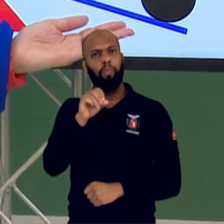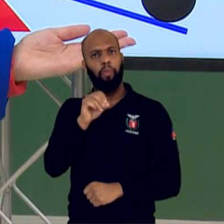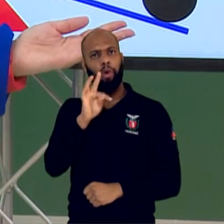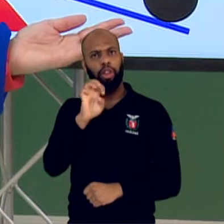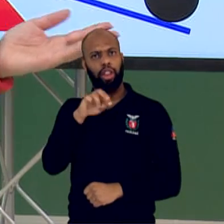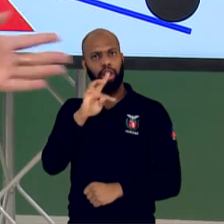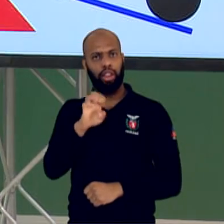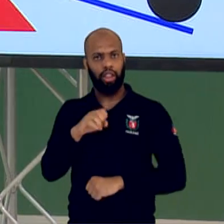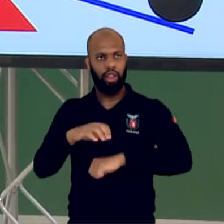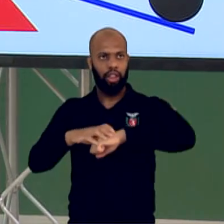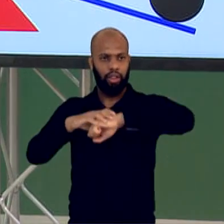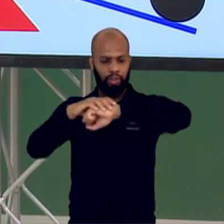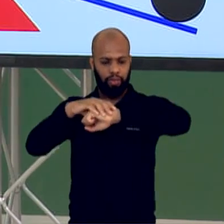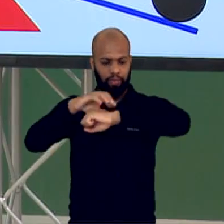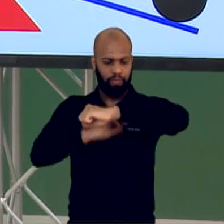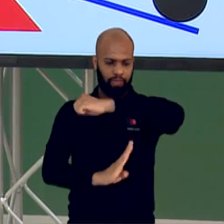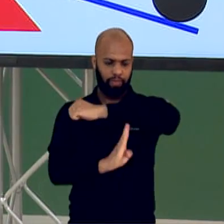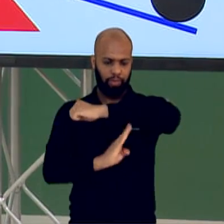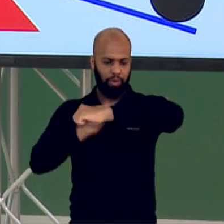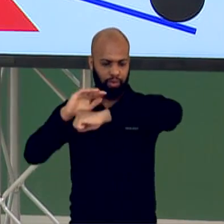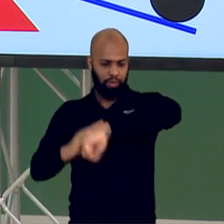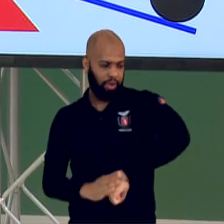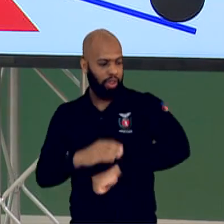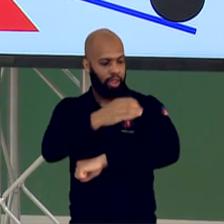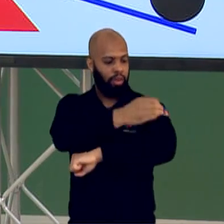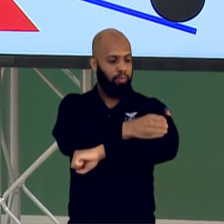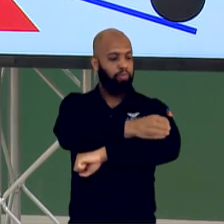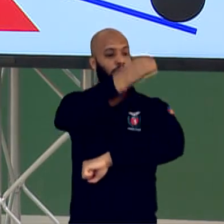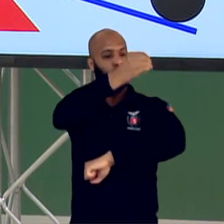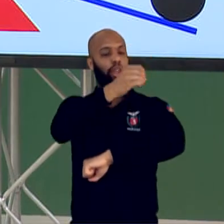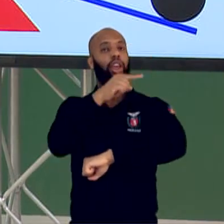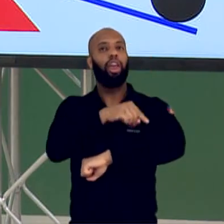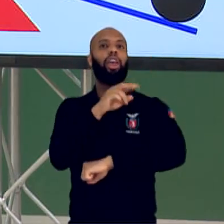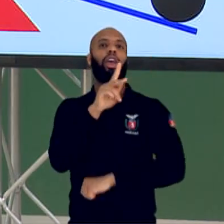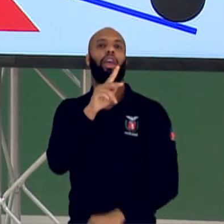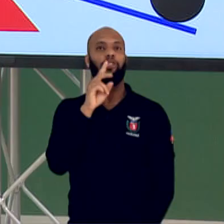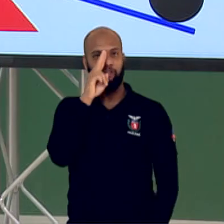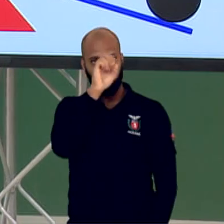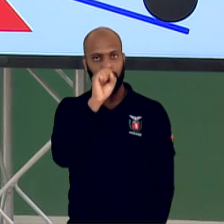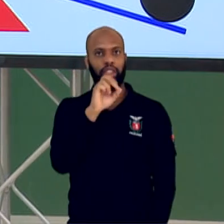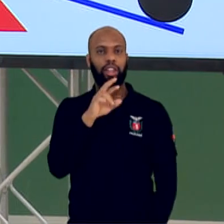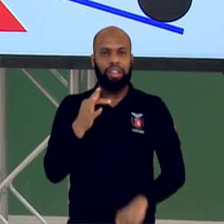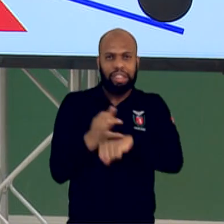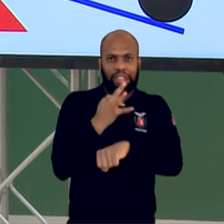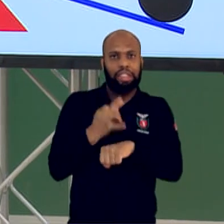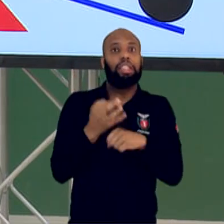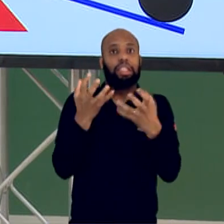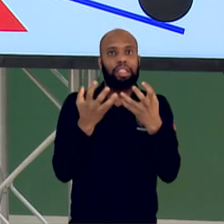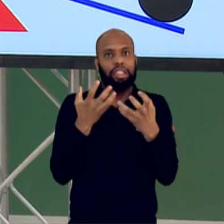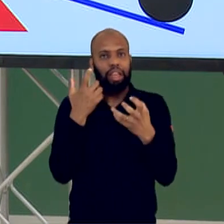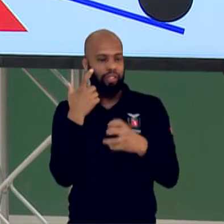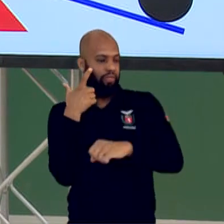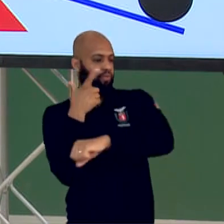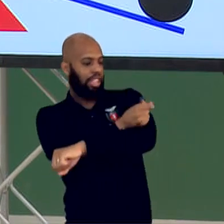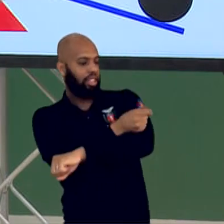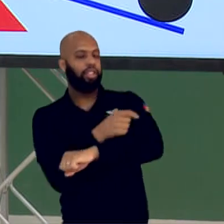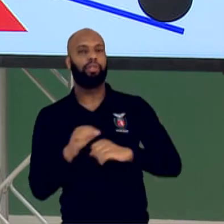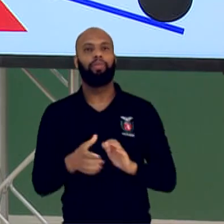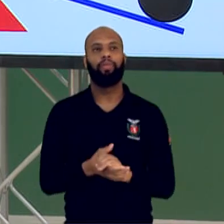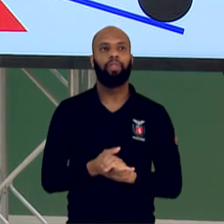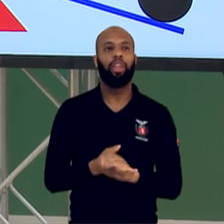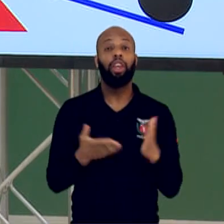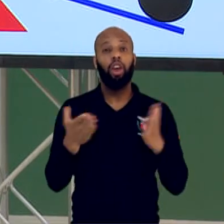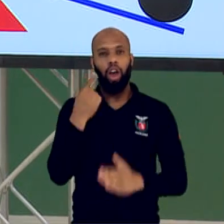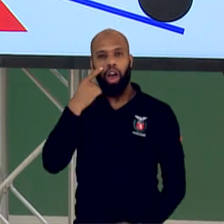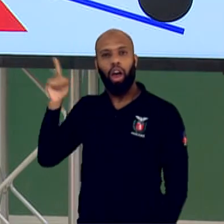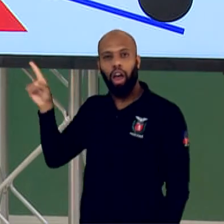você quer vencer, tá? Então, aqui está um nosso exemplo de alavanca. Outra coisa que eu já quero que você pense aqui comigo. Nesse